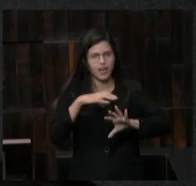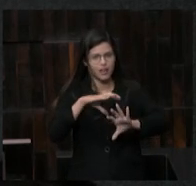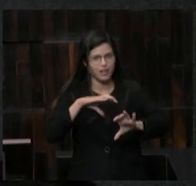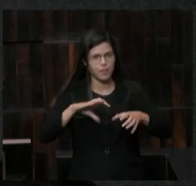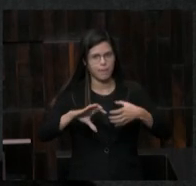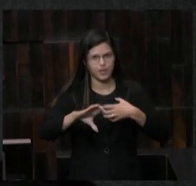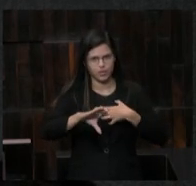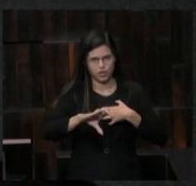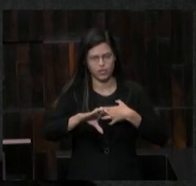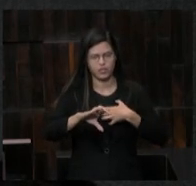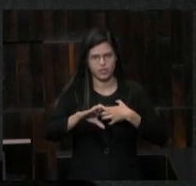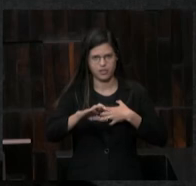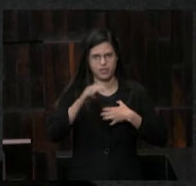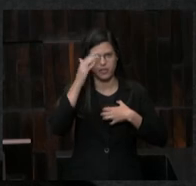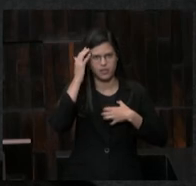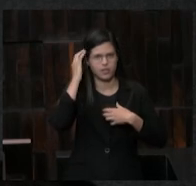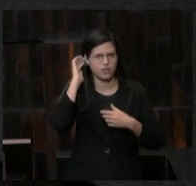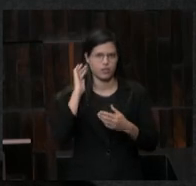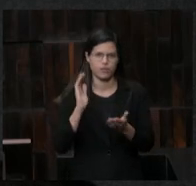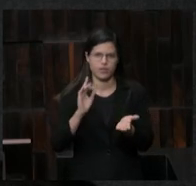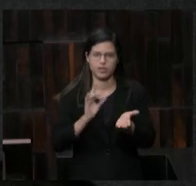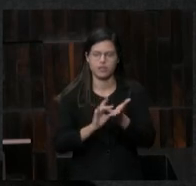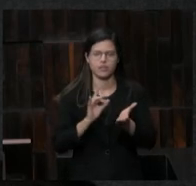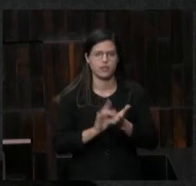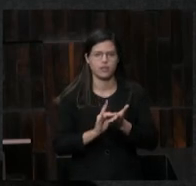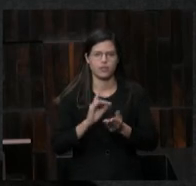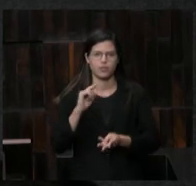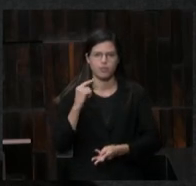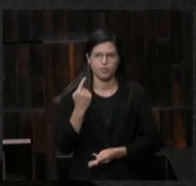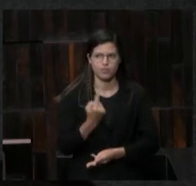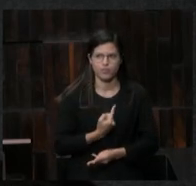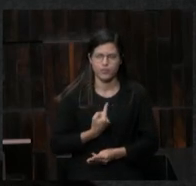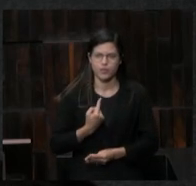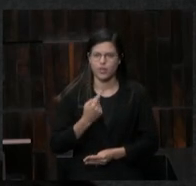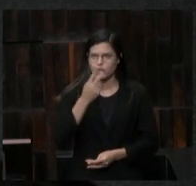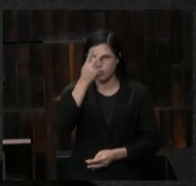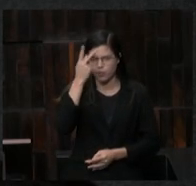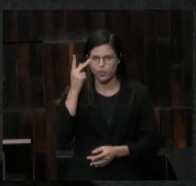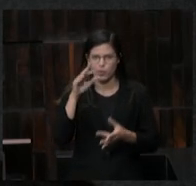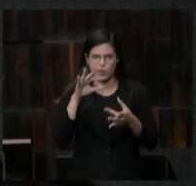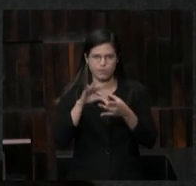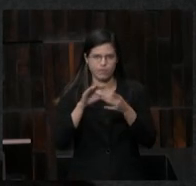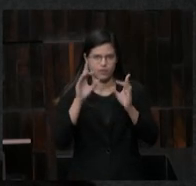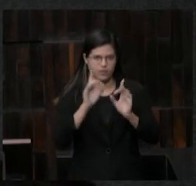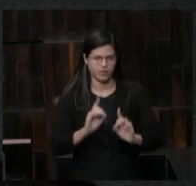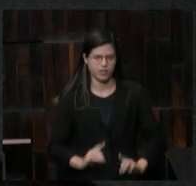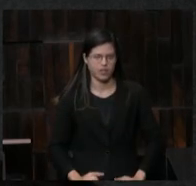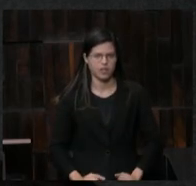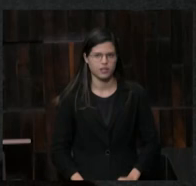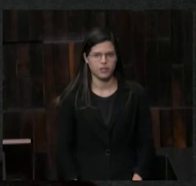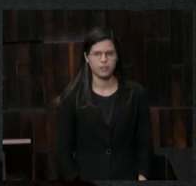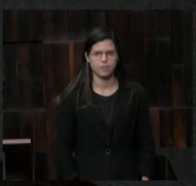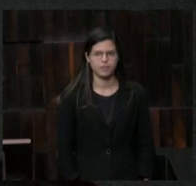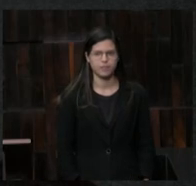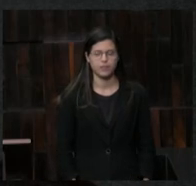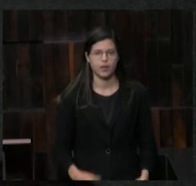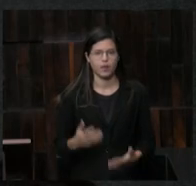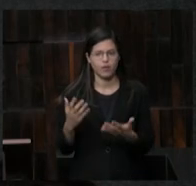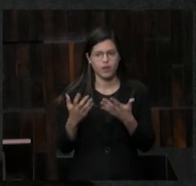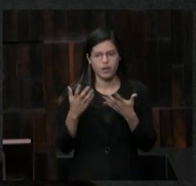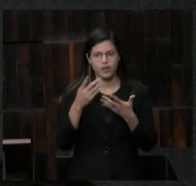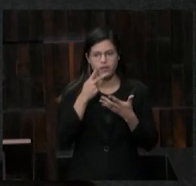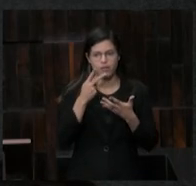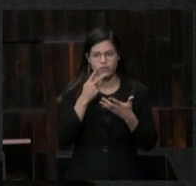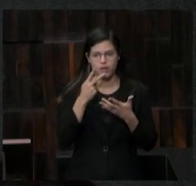empatia, né, verdadeiramente com nós pessoas com deficiência. Eu gostaria de dizer que